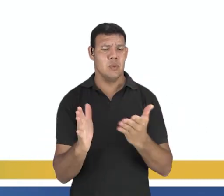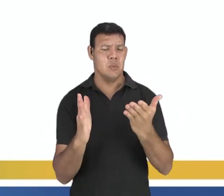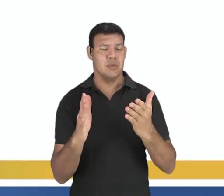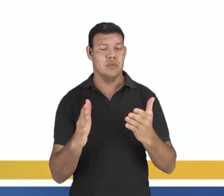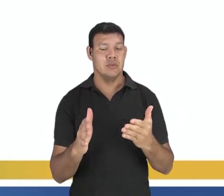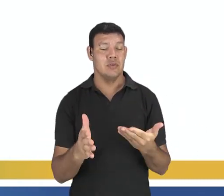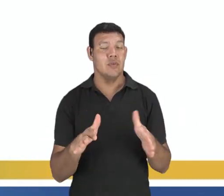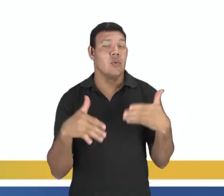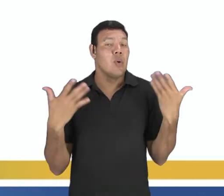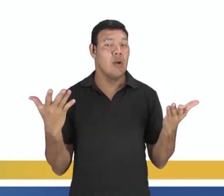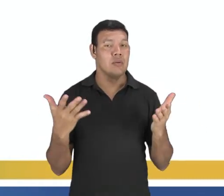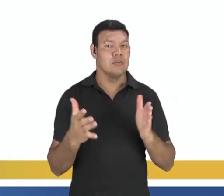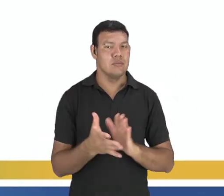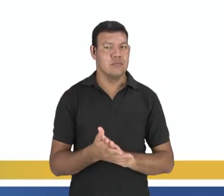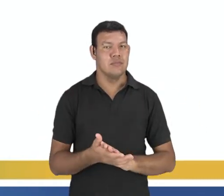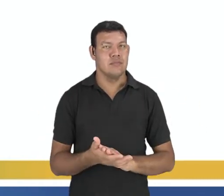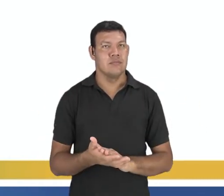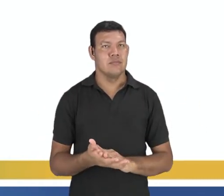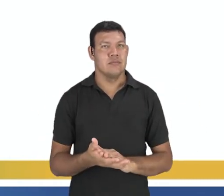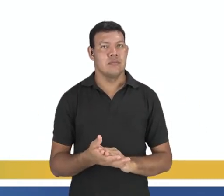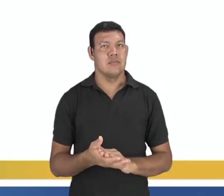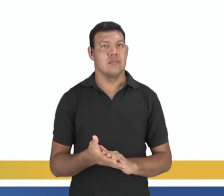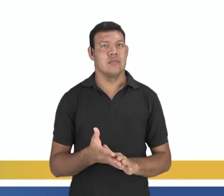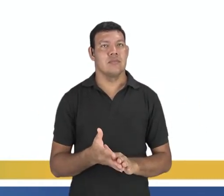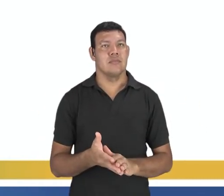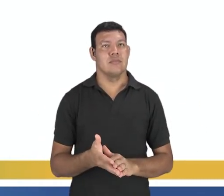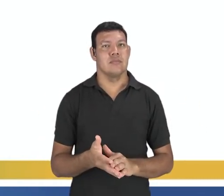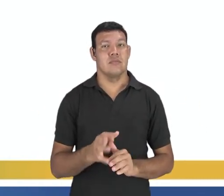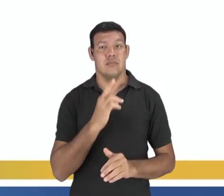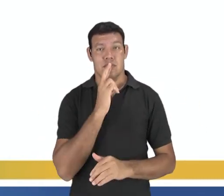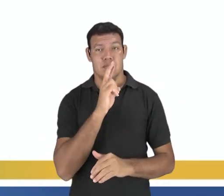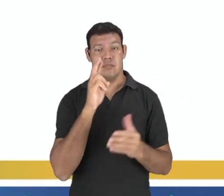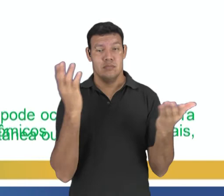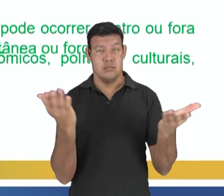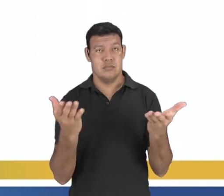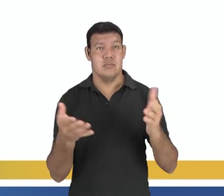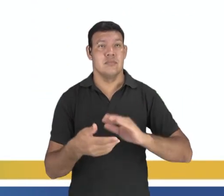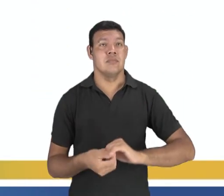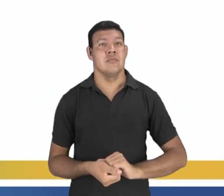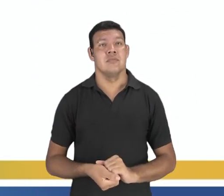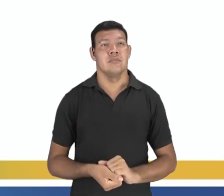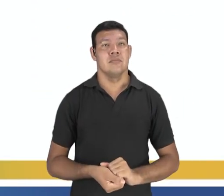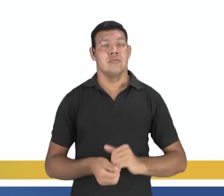geralmente ocorre, certo? Então, vamos lá observar a resposta.